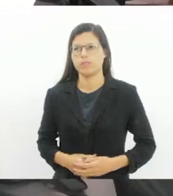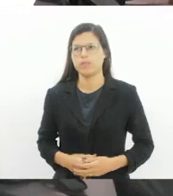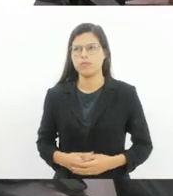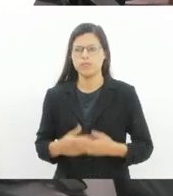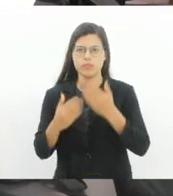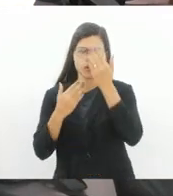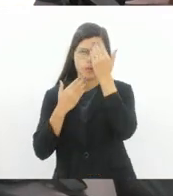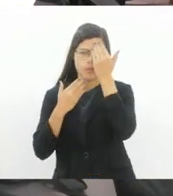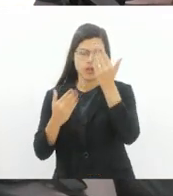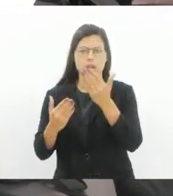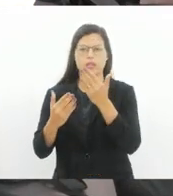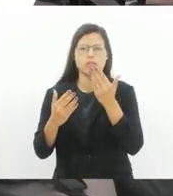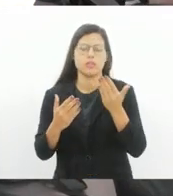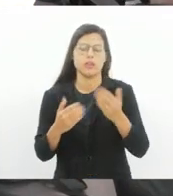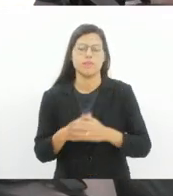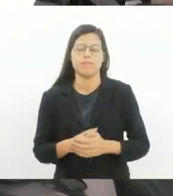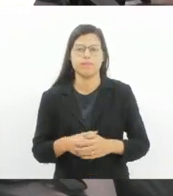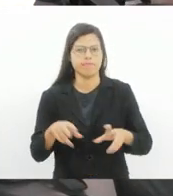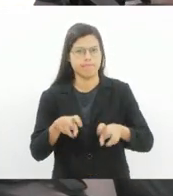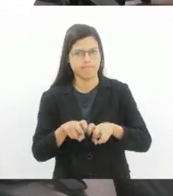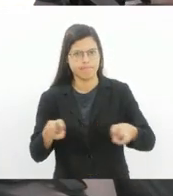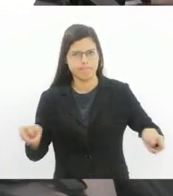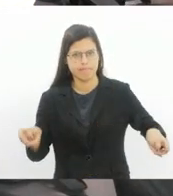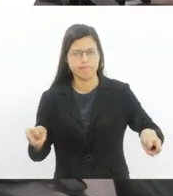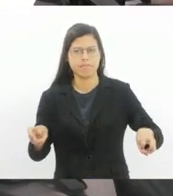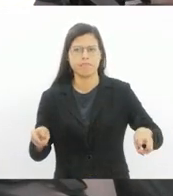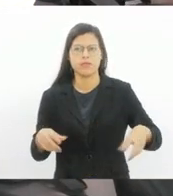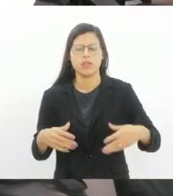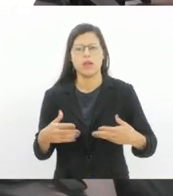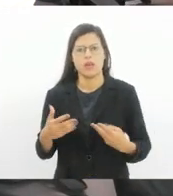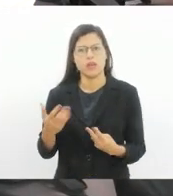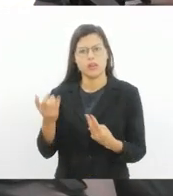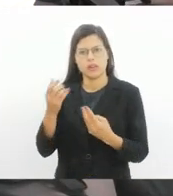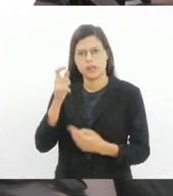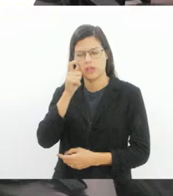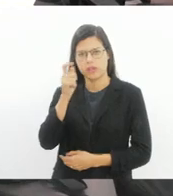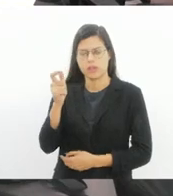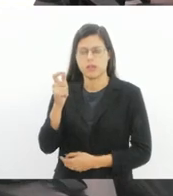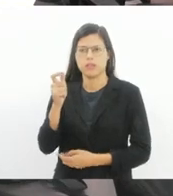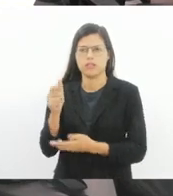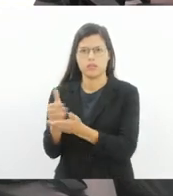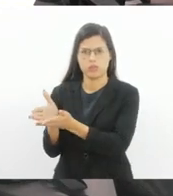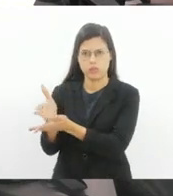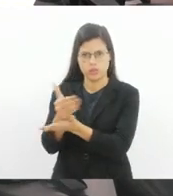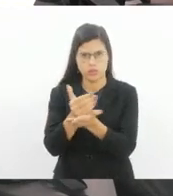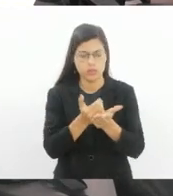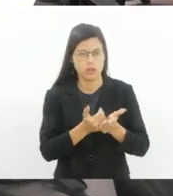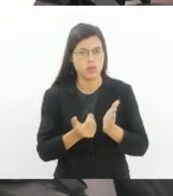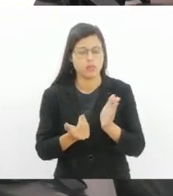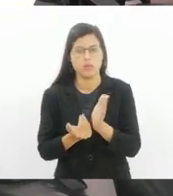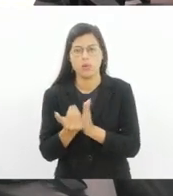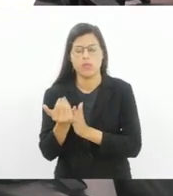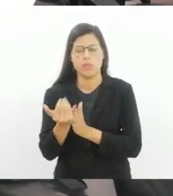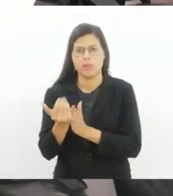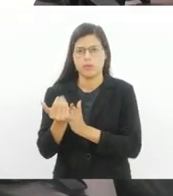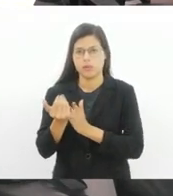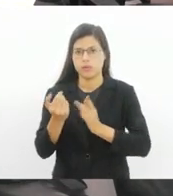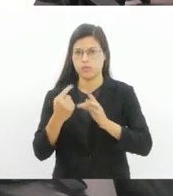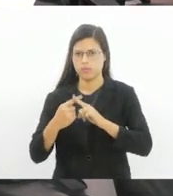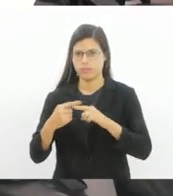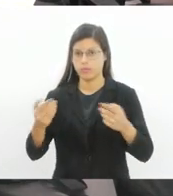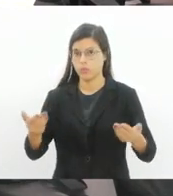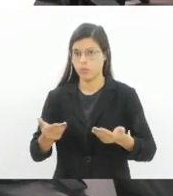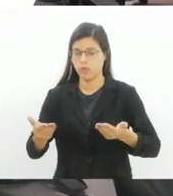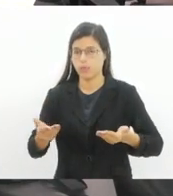Obrigada, agradeço a mesa. E achei muito interessante os dados logo no início, porque hoje a